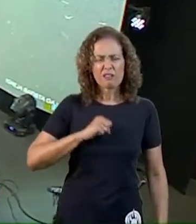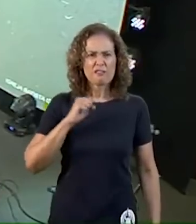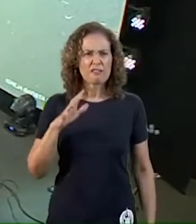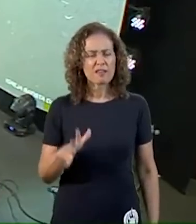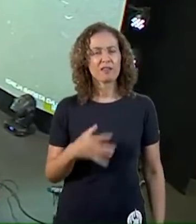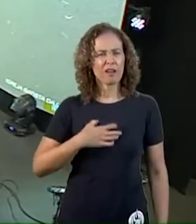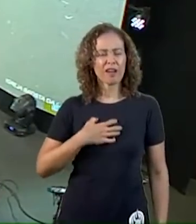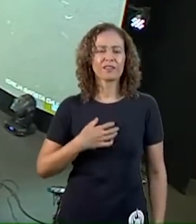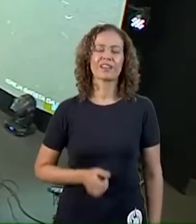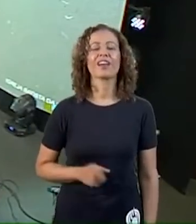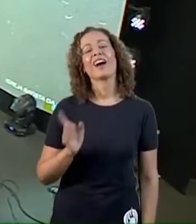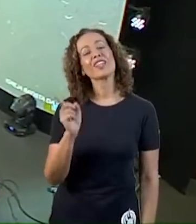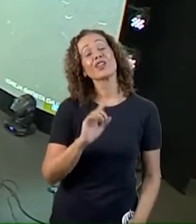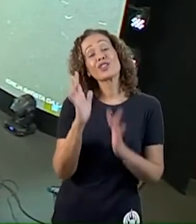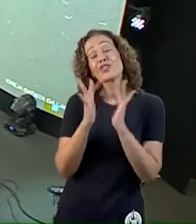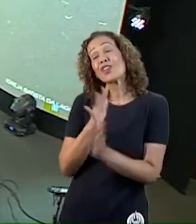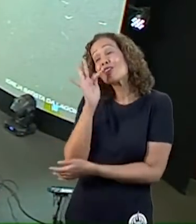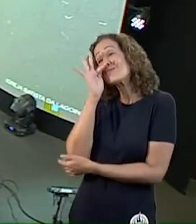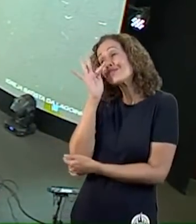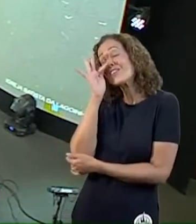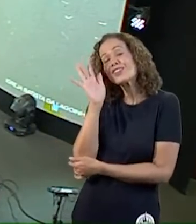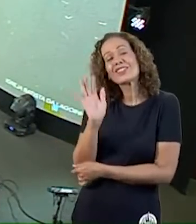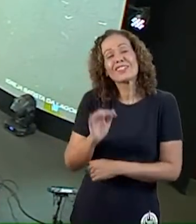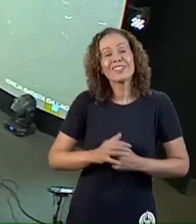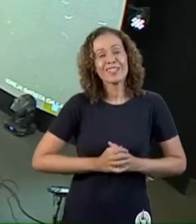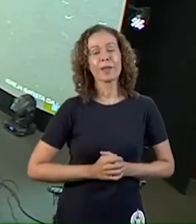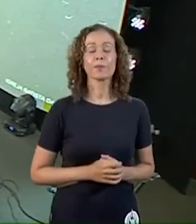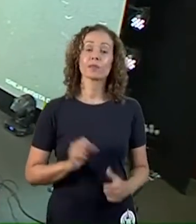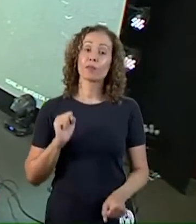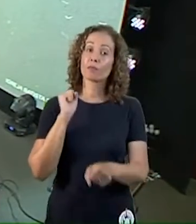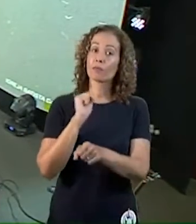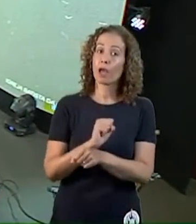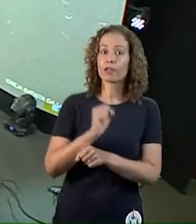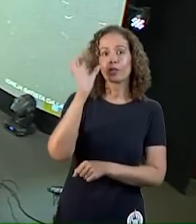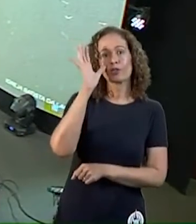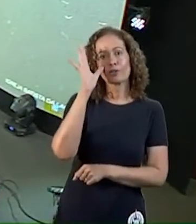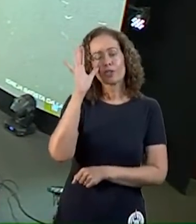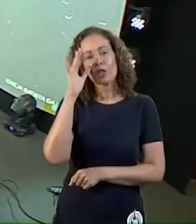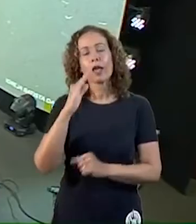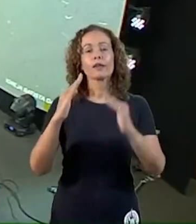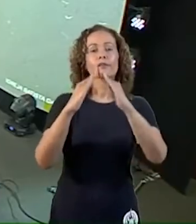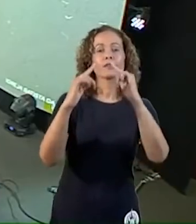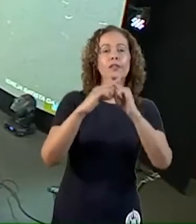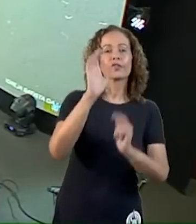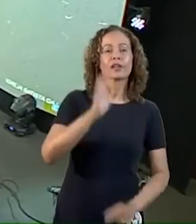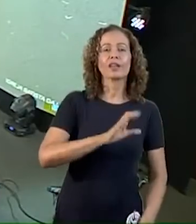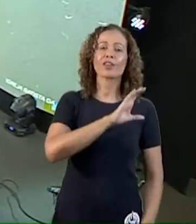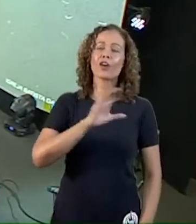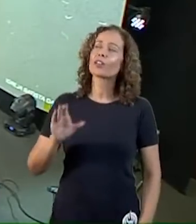Ai não, pastor, Jesus é uma florzinha. Ou para de ver vitrô de igreja católica. Vitrô de igreja católica, Jesus está sempre